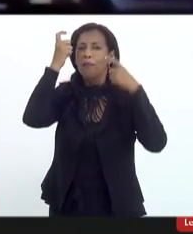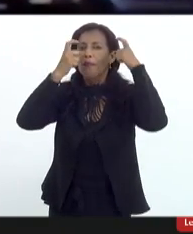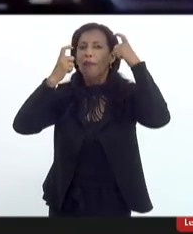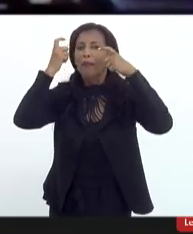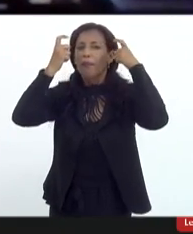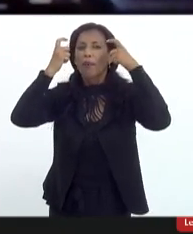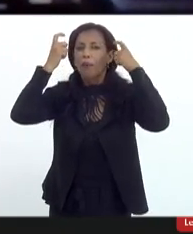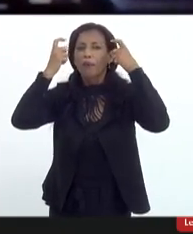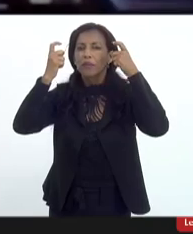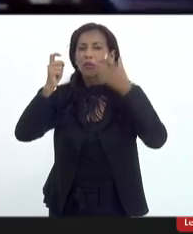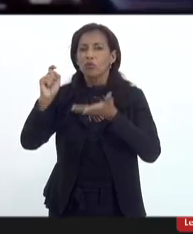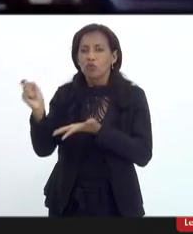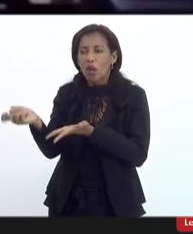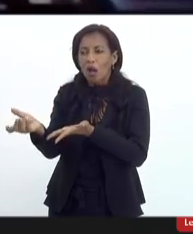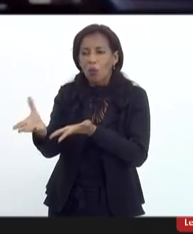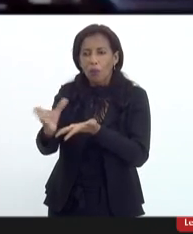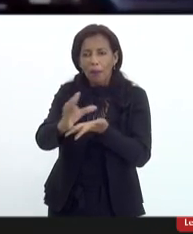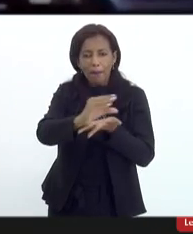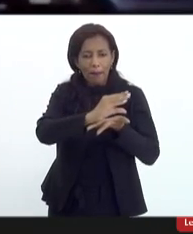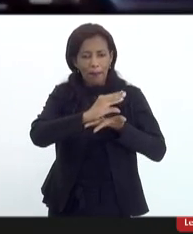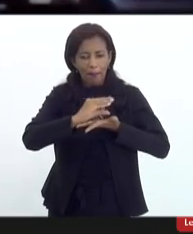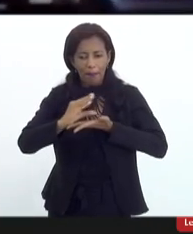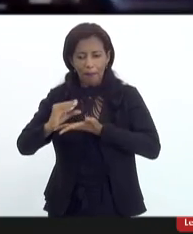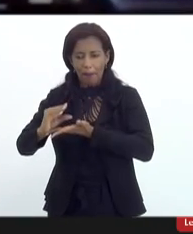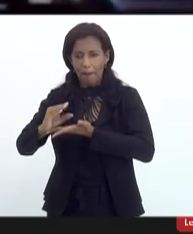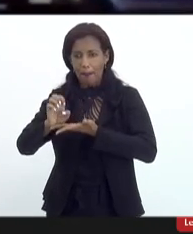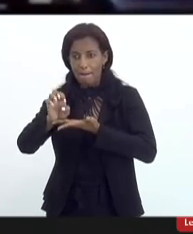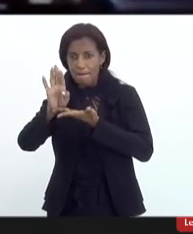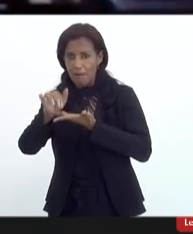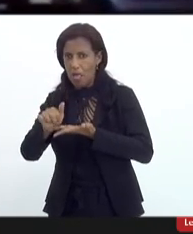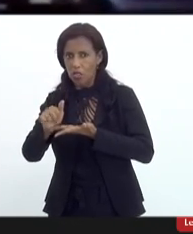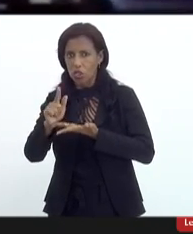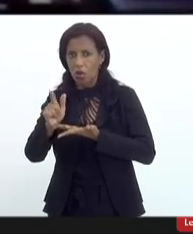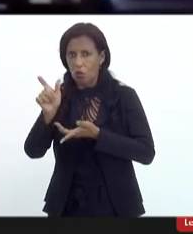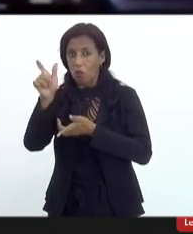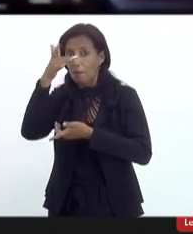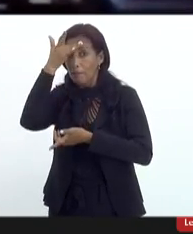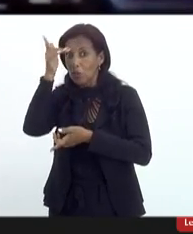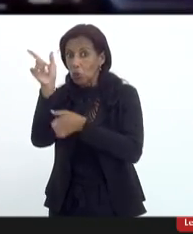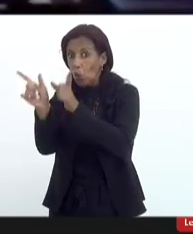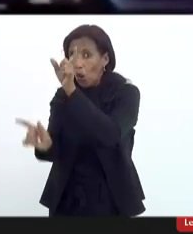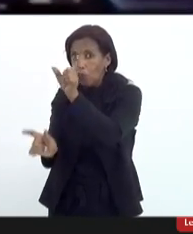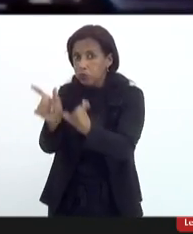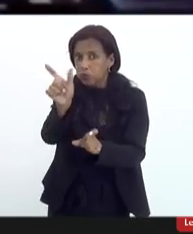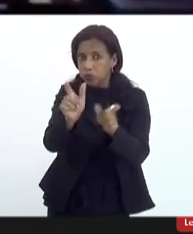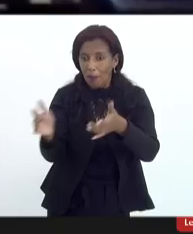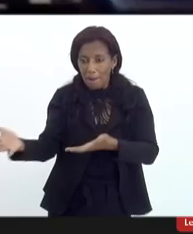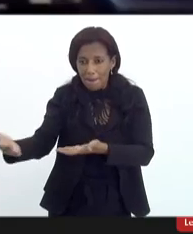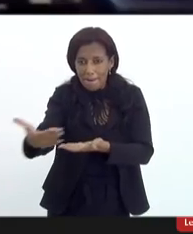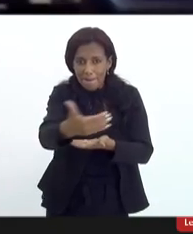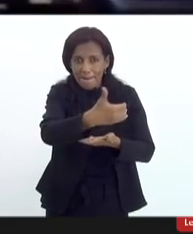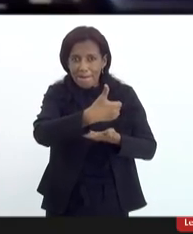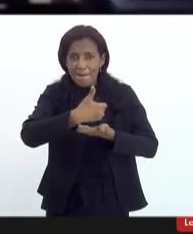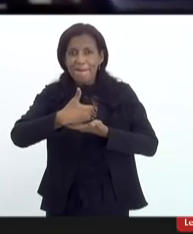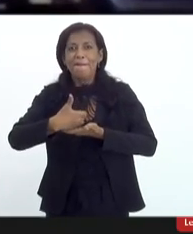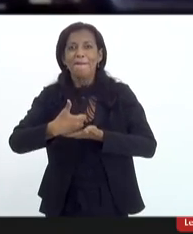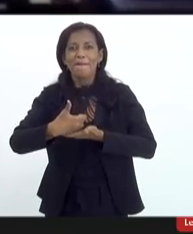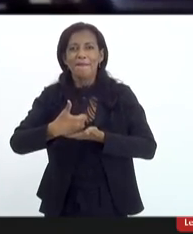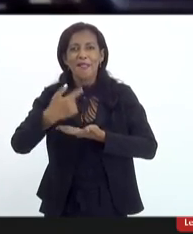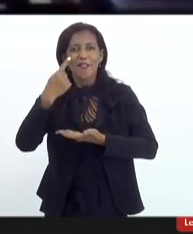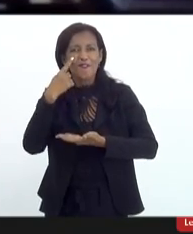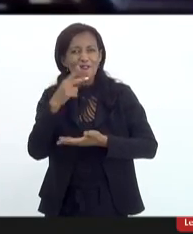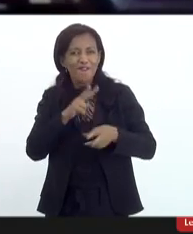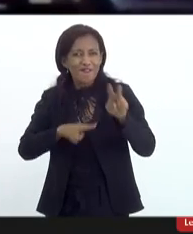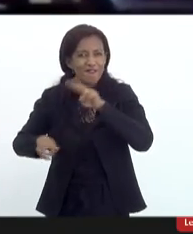acumulação de bens, mas sim de acumulação de gente, onde a nossa visão de território é